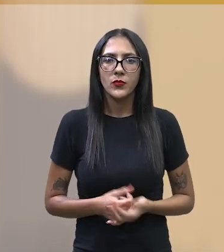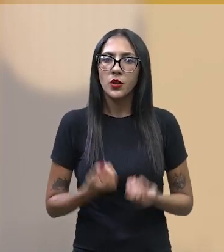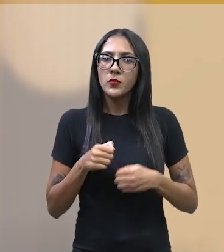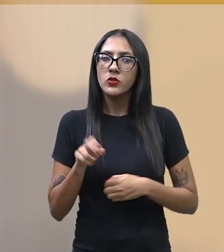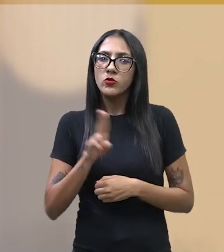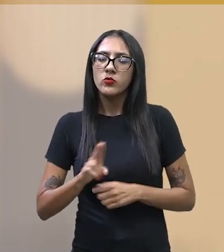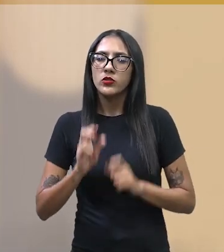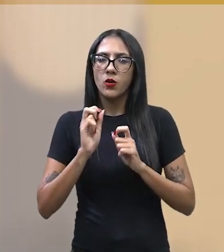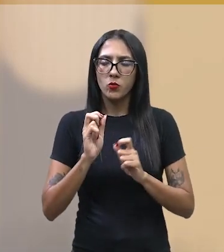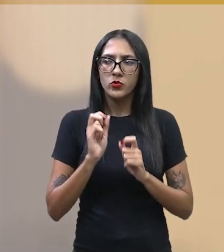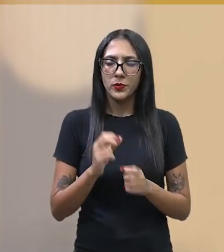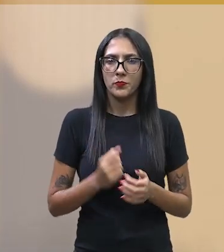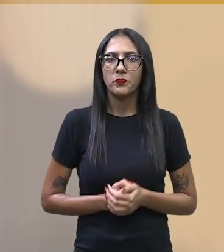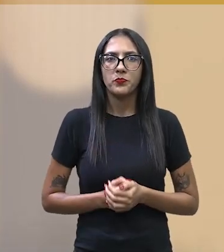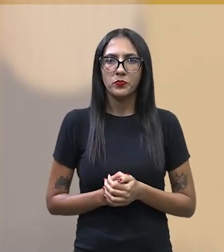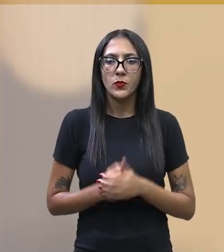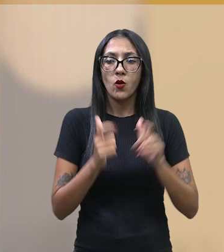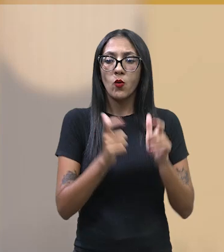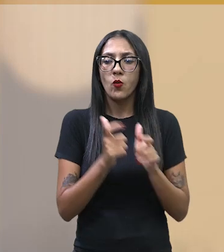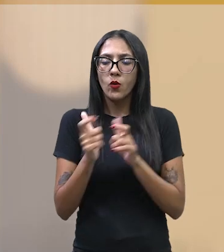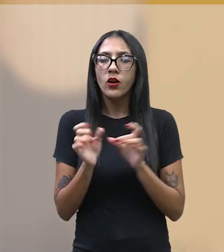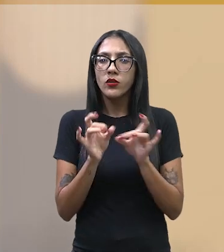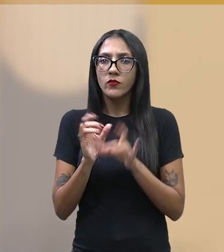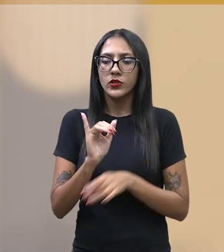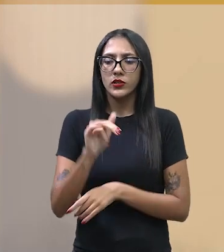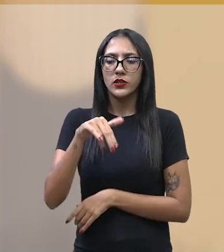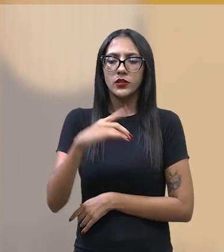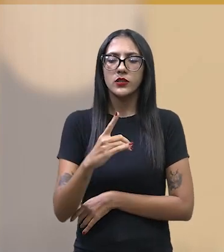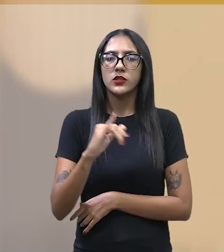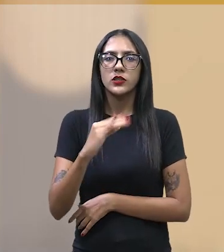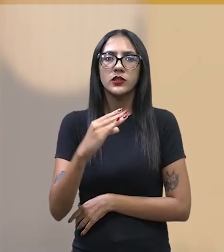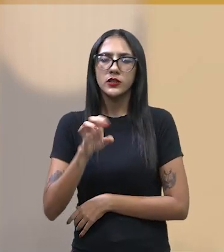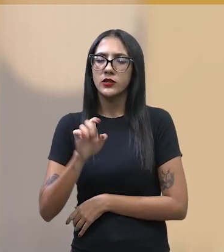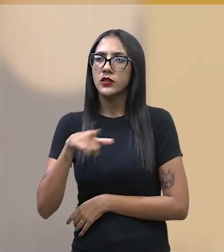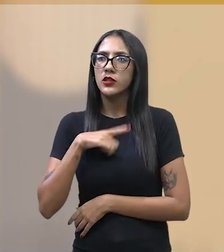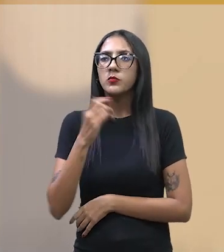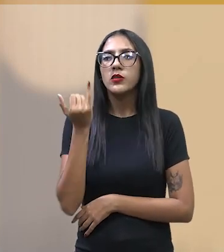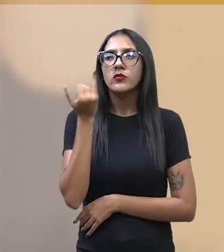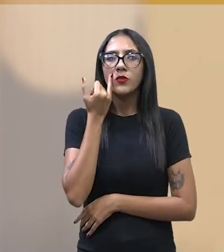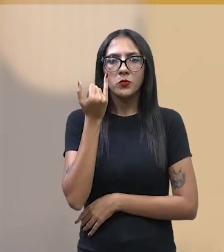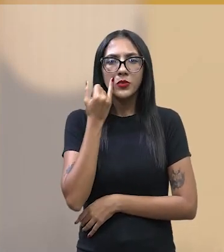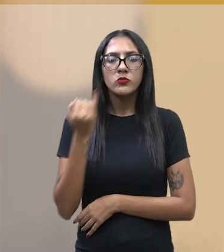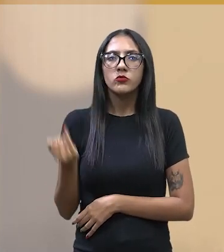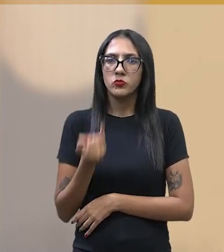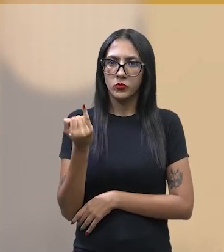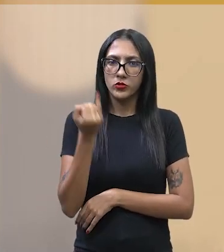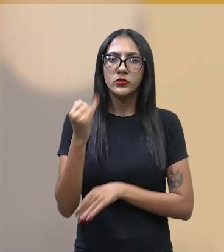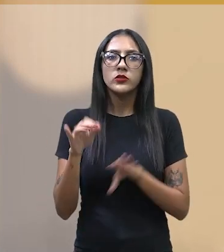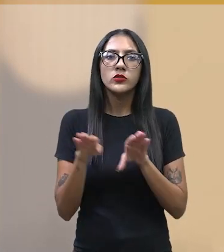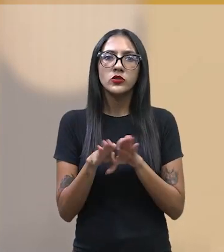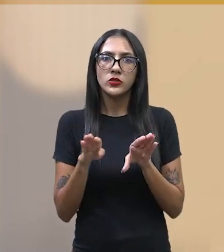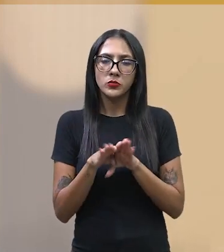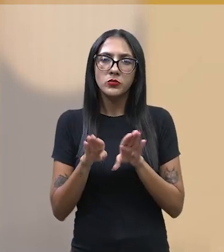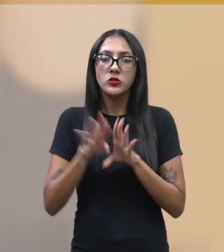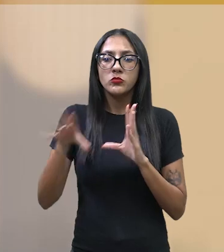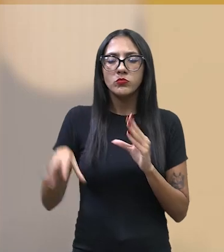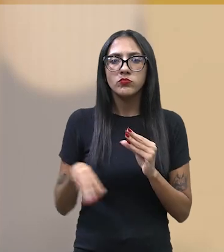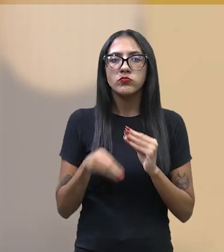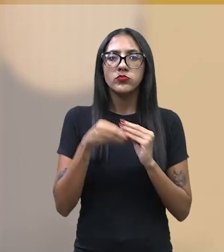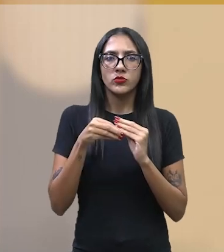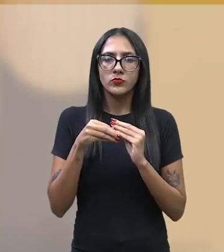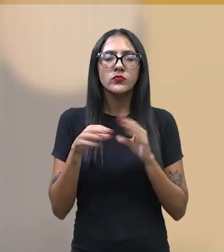utilizar o índice de Mercap. O índice de Mercap, ele é muito conhecido e muito recomendado pelos economistas e